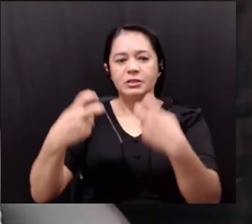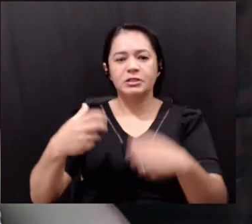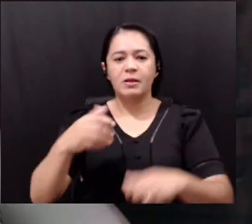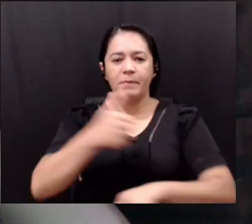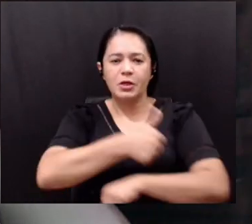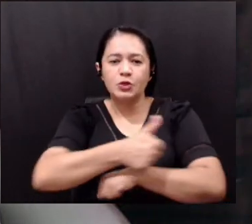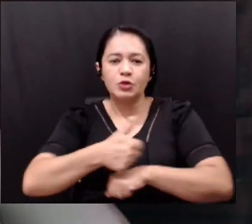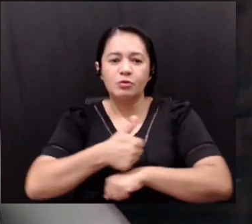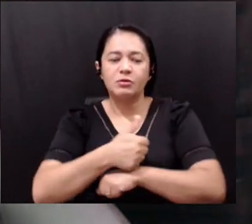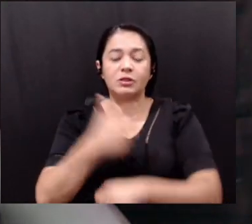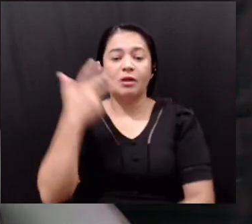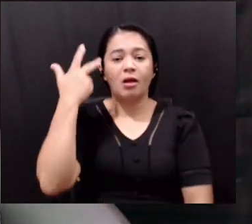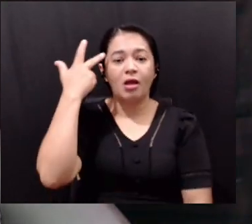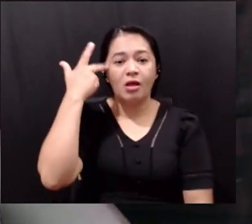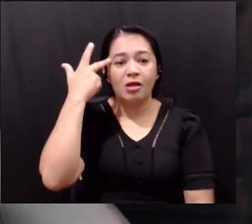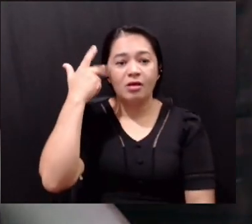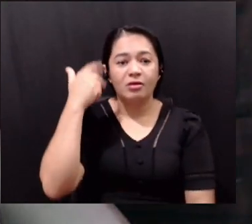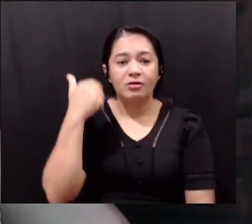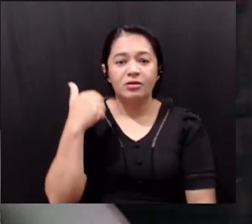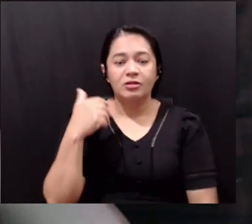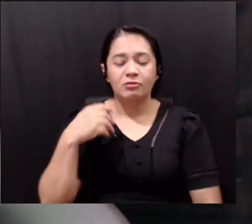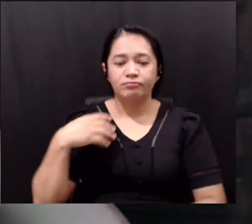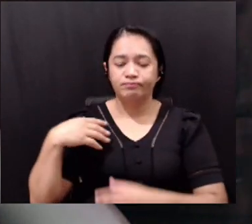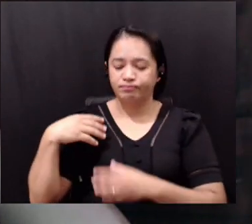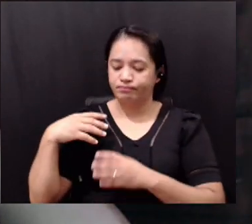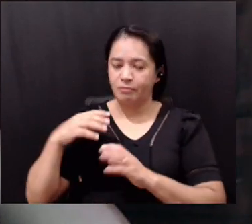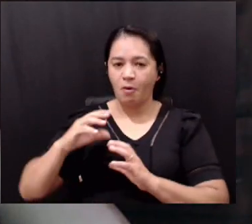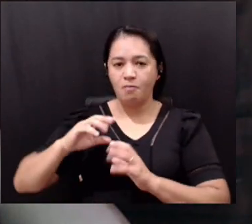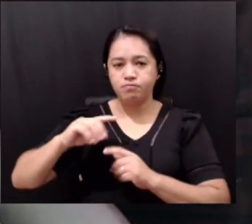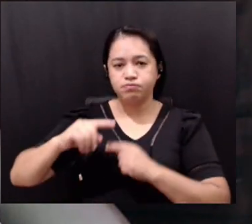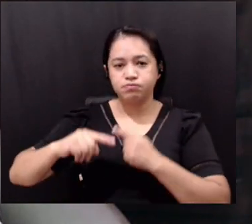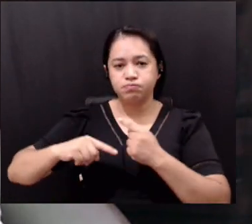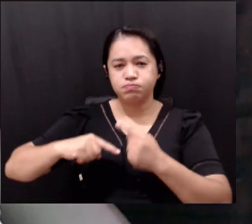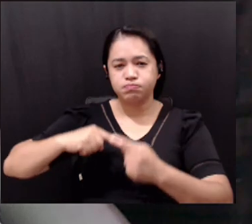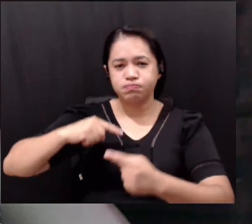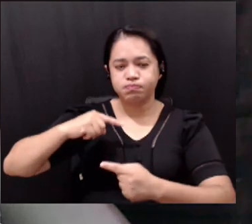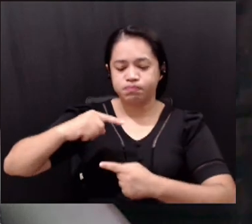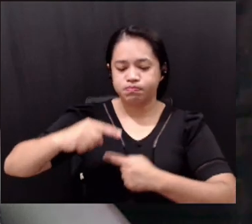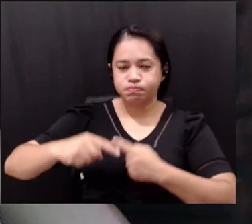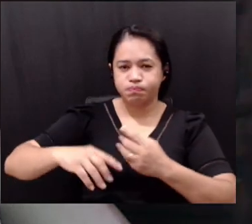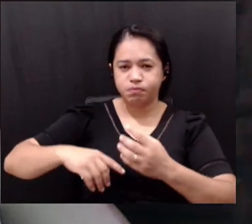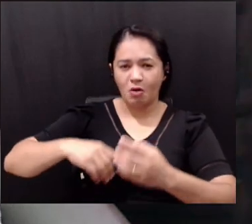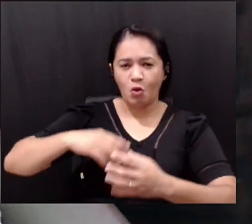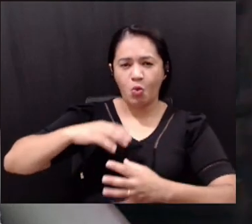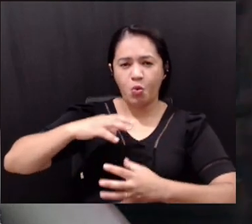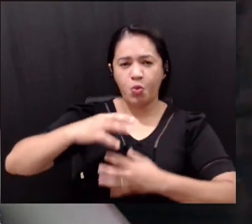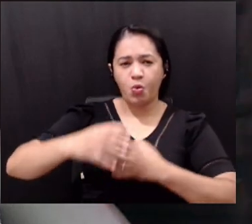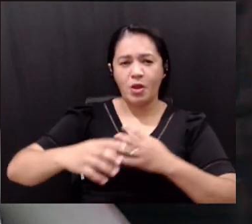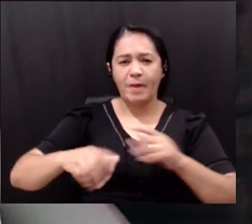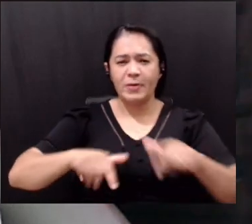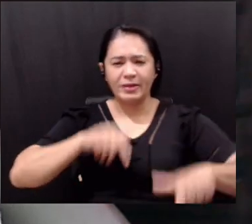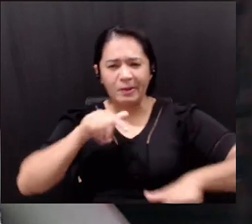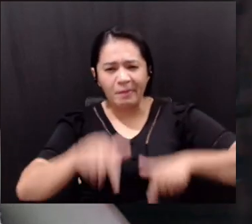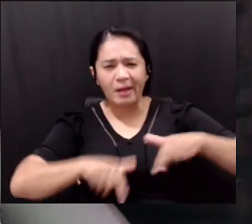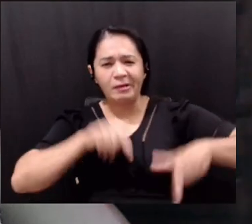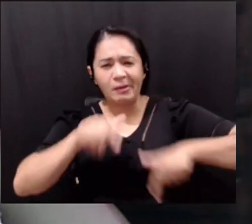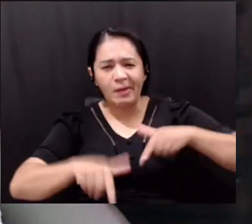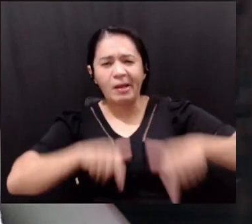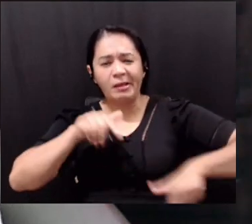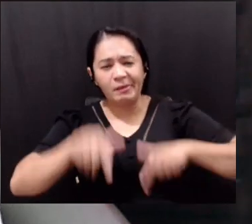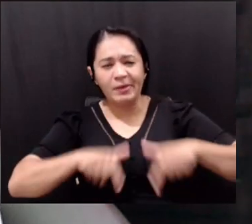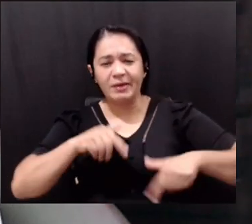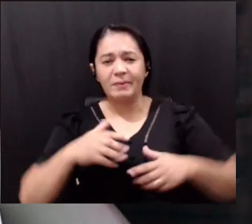naturalmente vira uma bola de neve que quanto mais a pessoa trabalha, mais ela se sente produtiva, reconhecida, ou